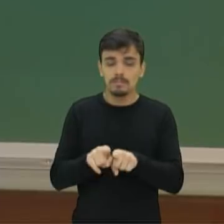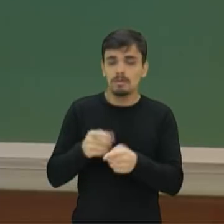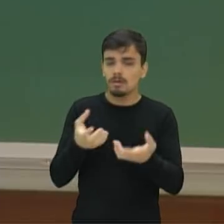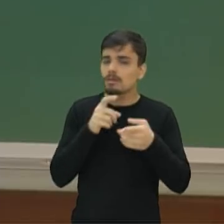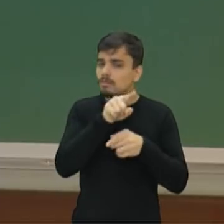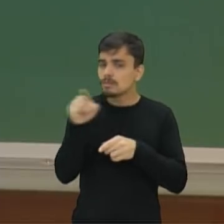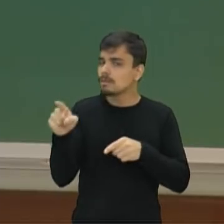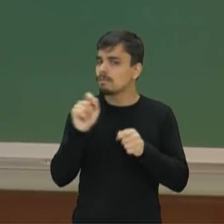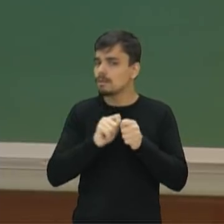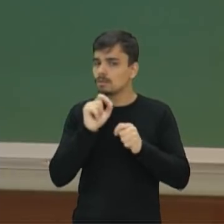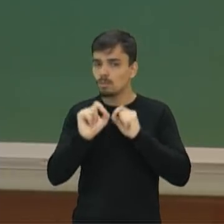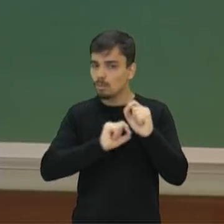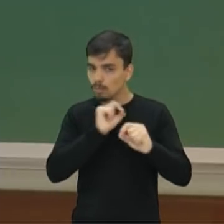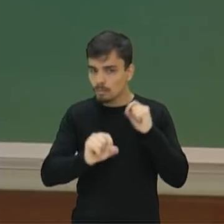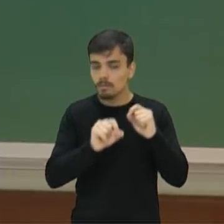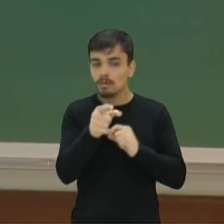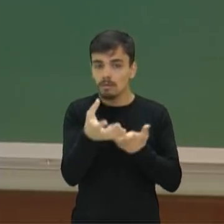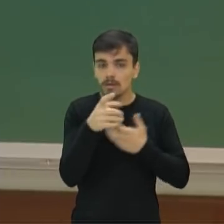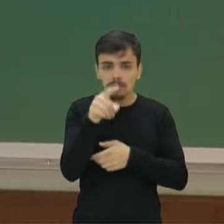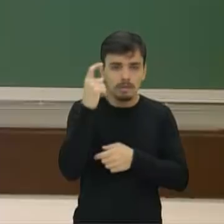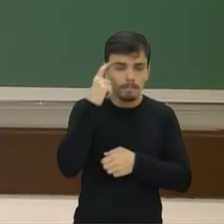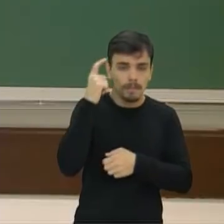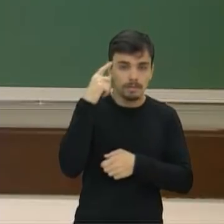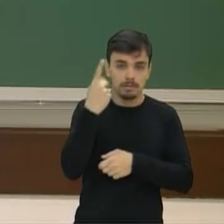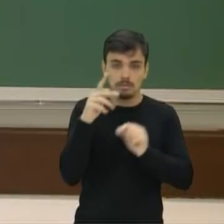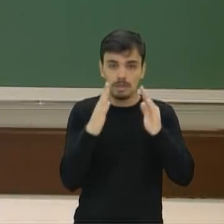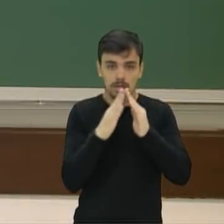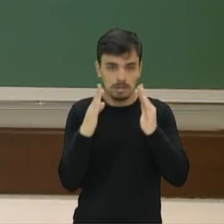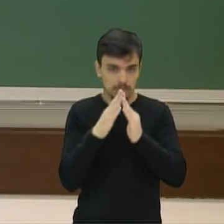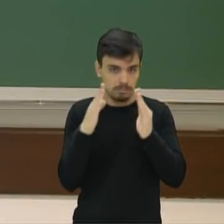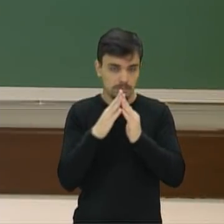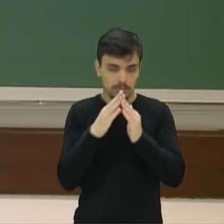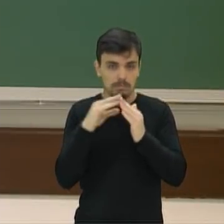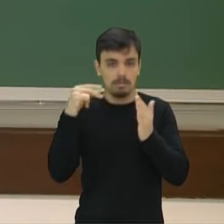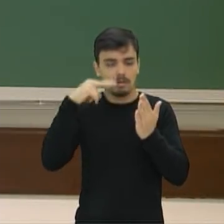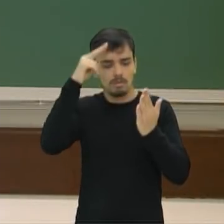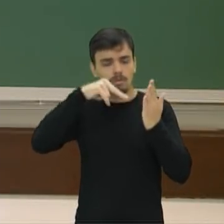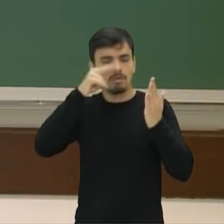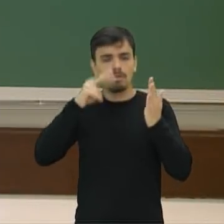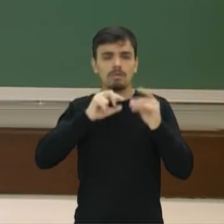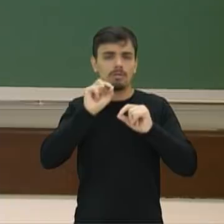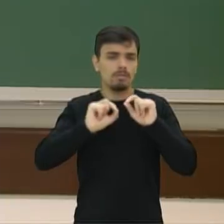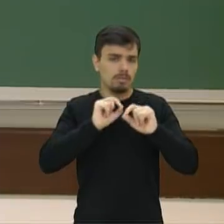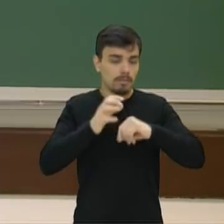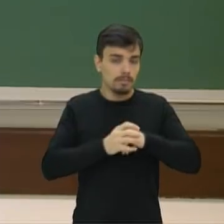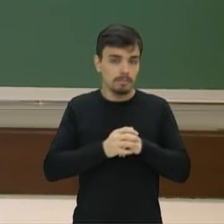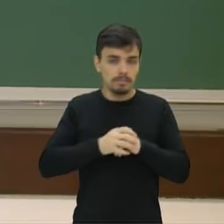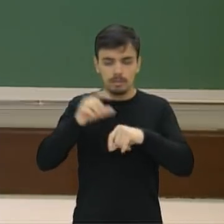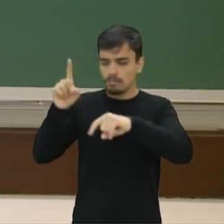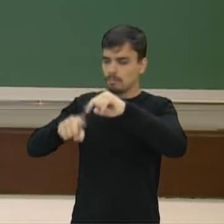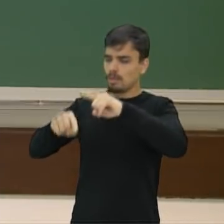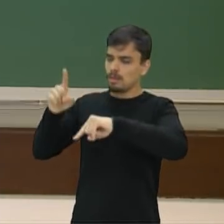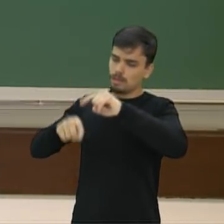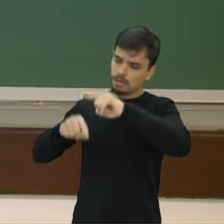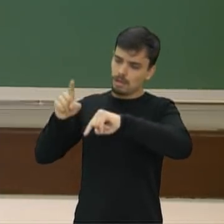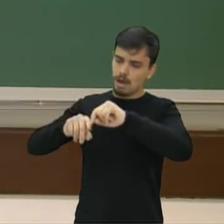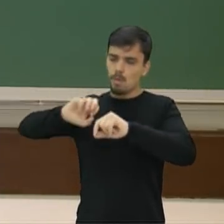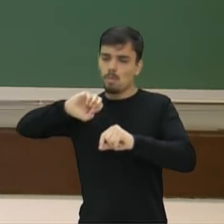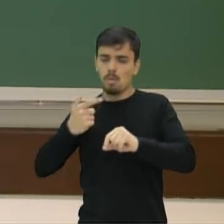que você quer que você faça? Eu quero que você pense aí na sua casa, dá uma olhadinha aí,